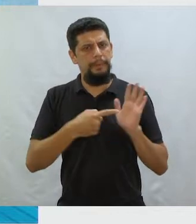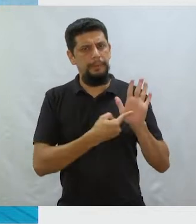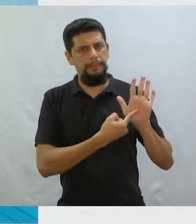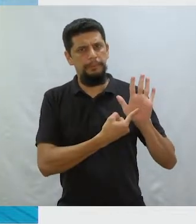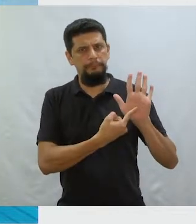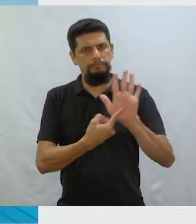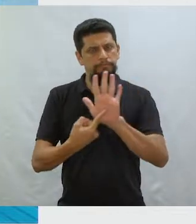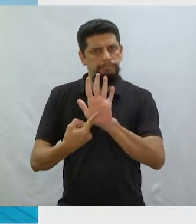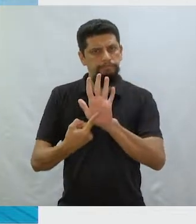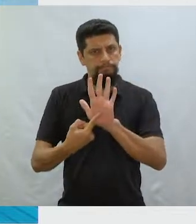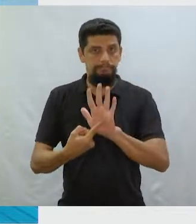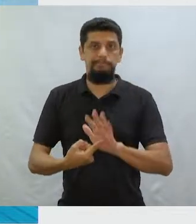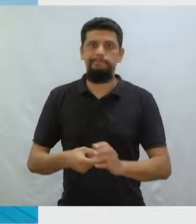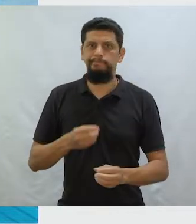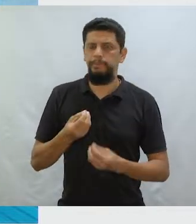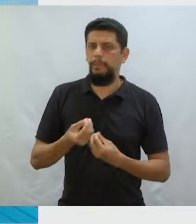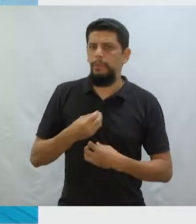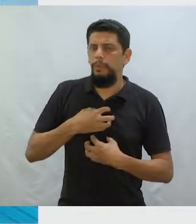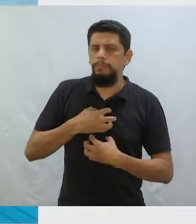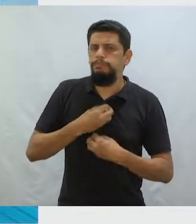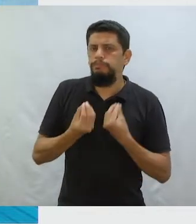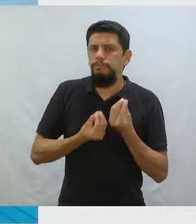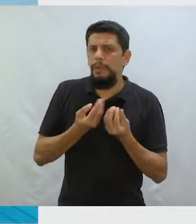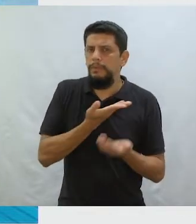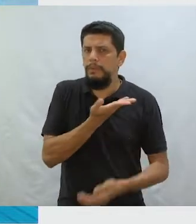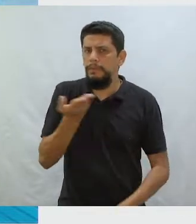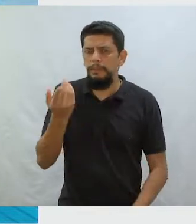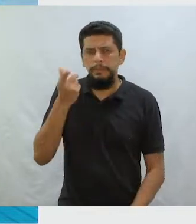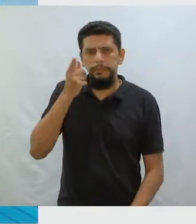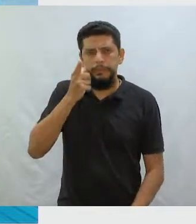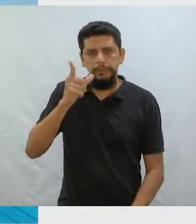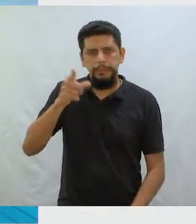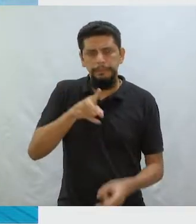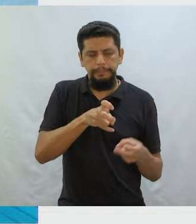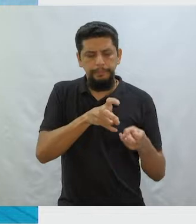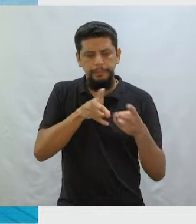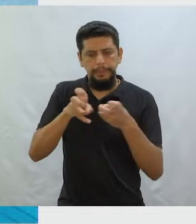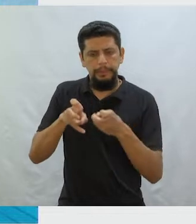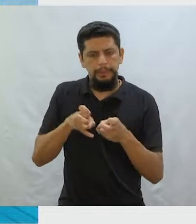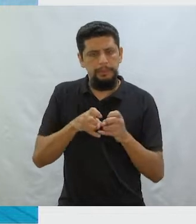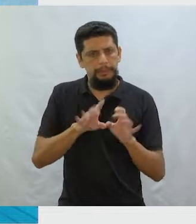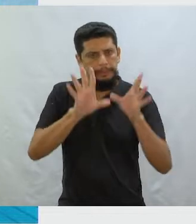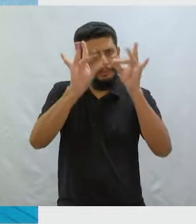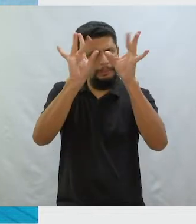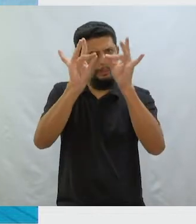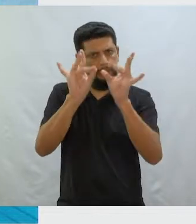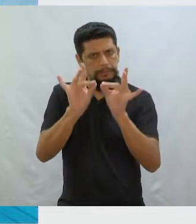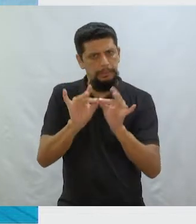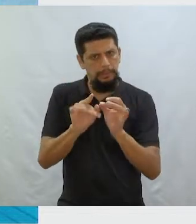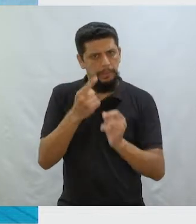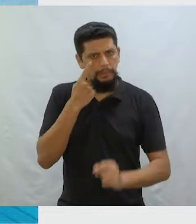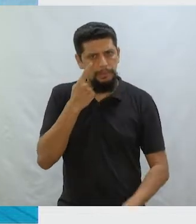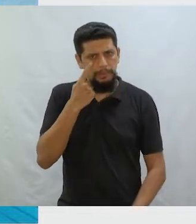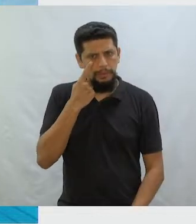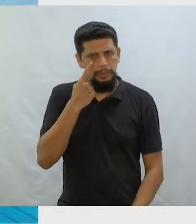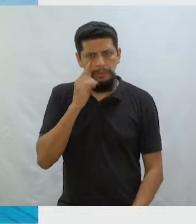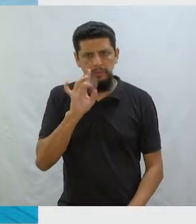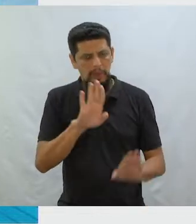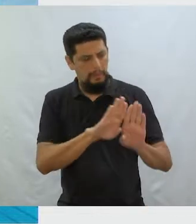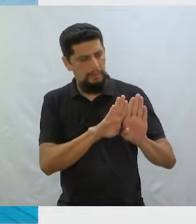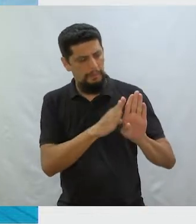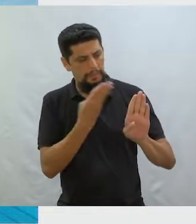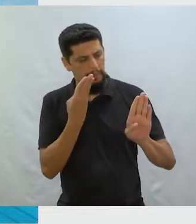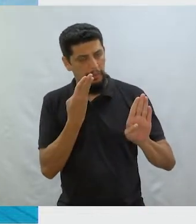essa imagem te passa como que você consegue perceber os detalhes você vê somente uma